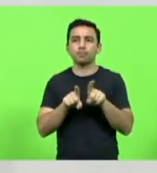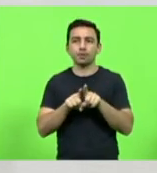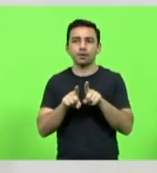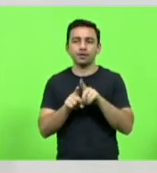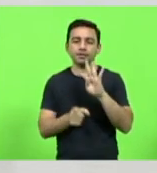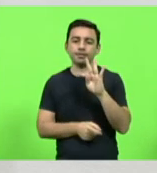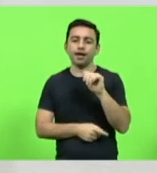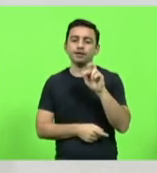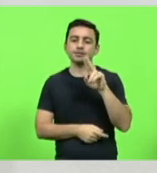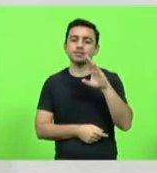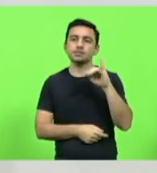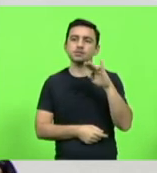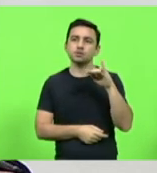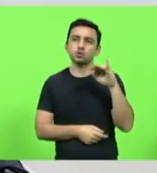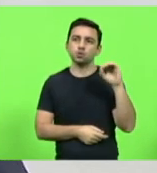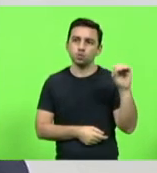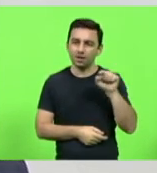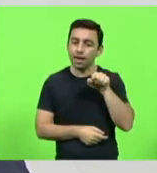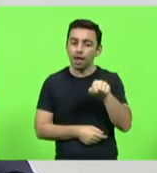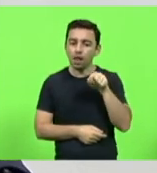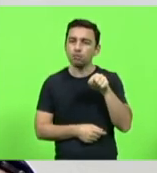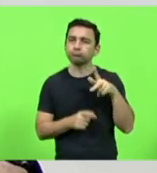de Freitas.